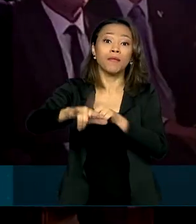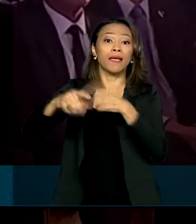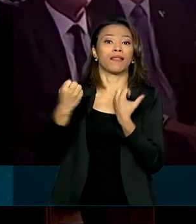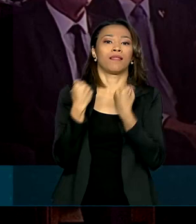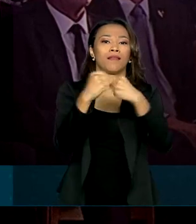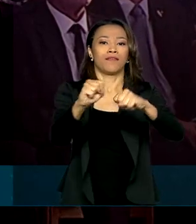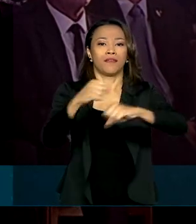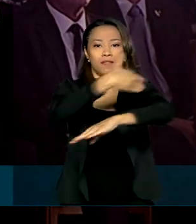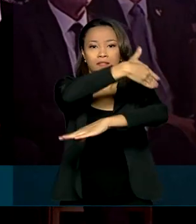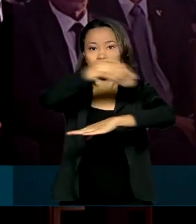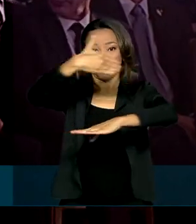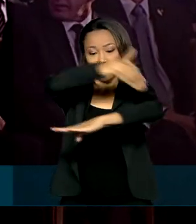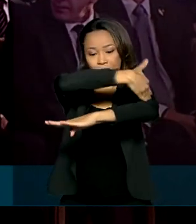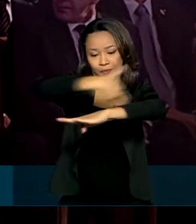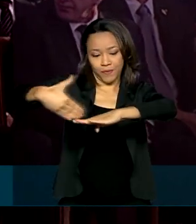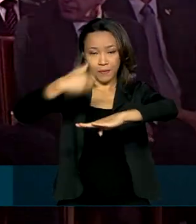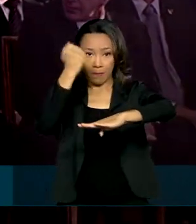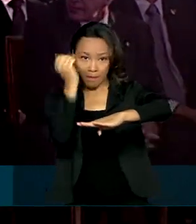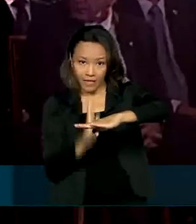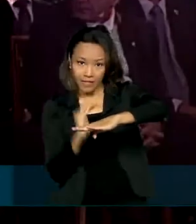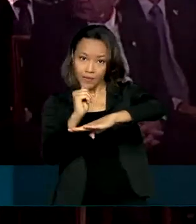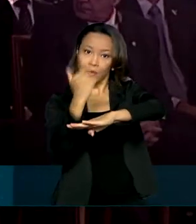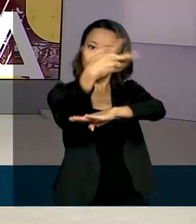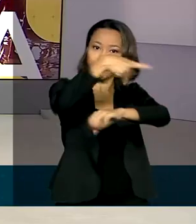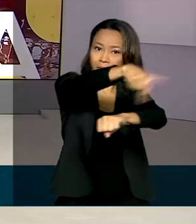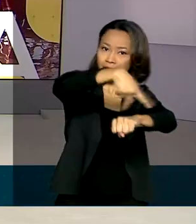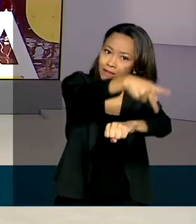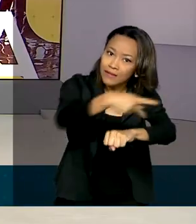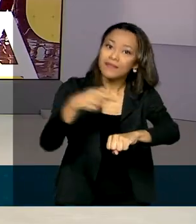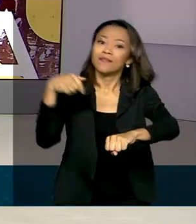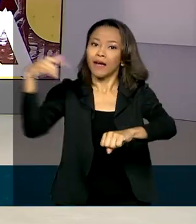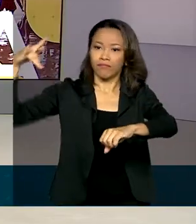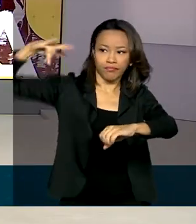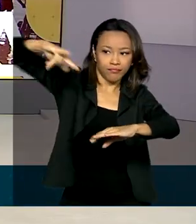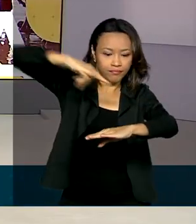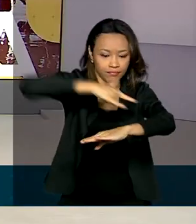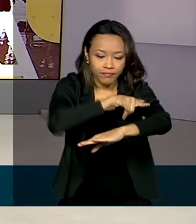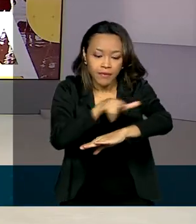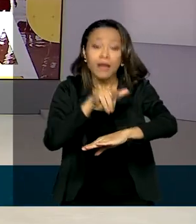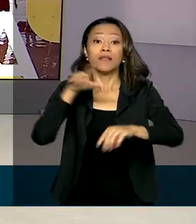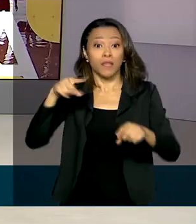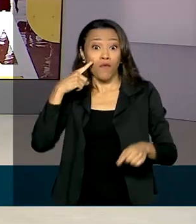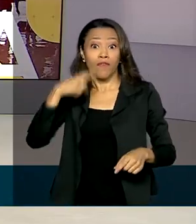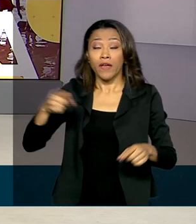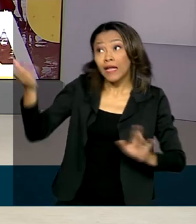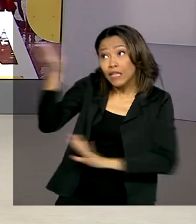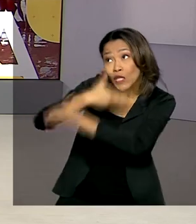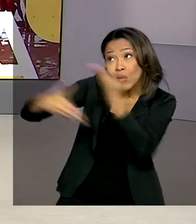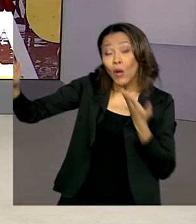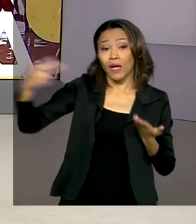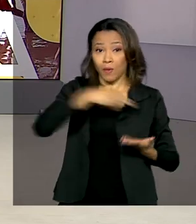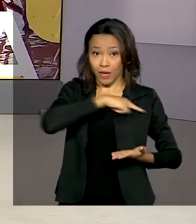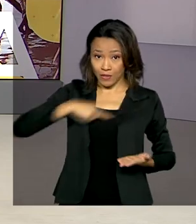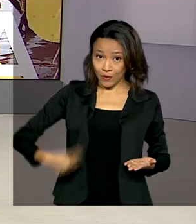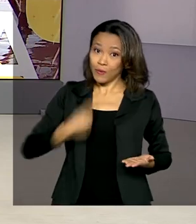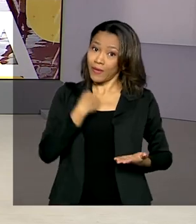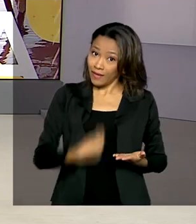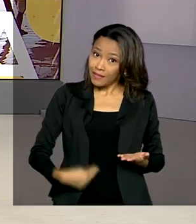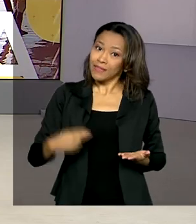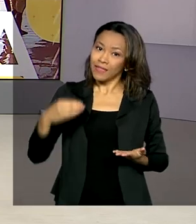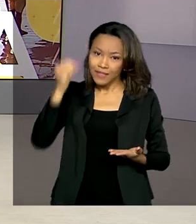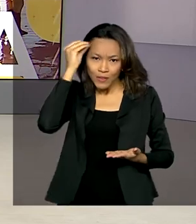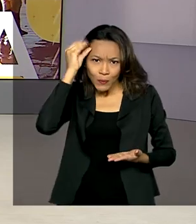fronteiras. Como o acordo entre Suécia e Brasil prevê a transferência de tecnologia, novas aeronaves poderão ser